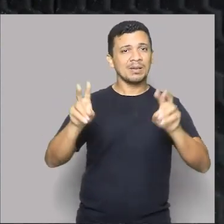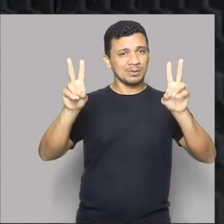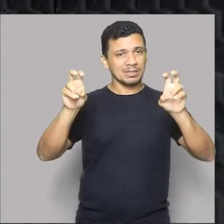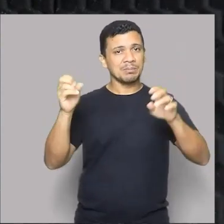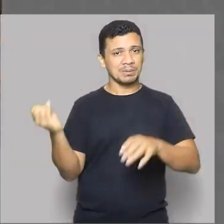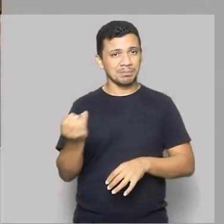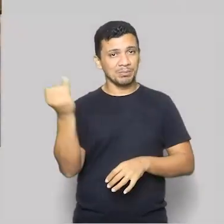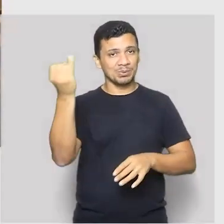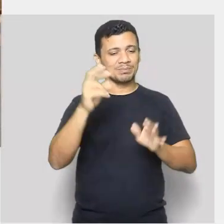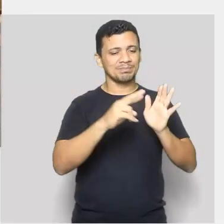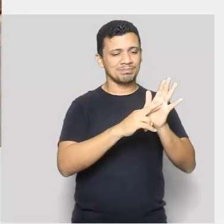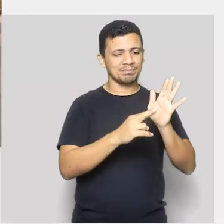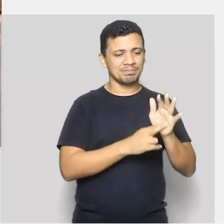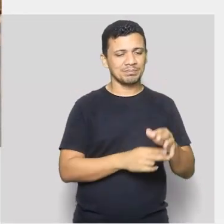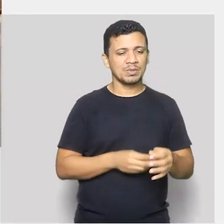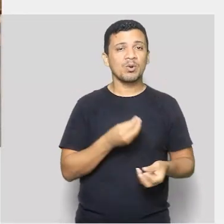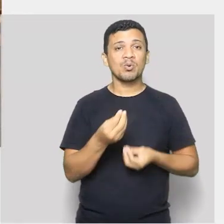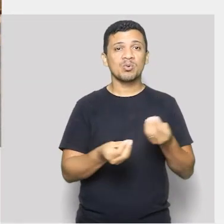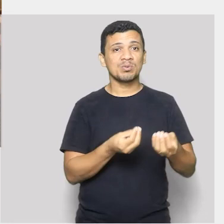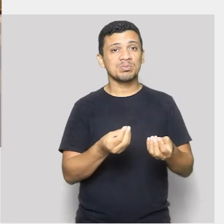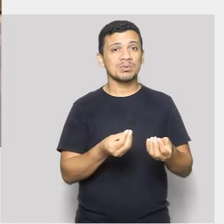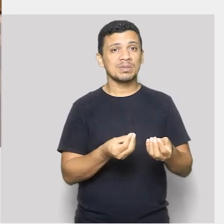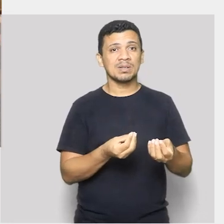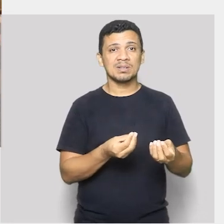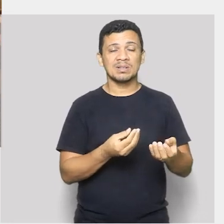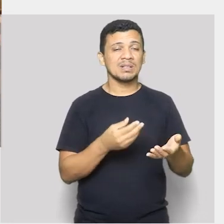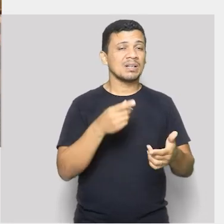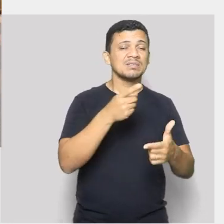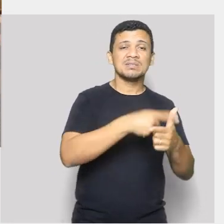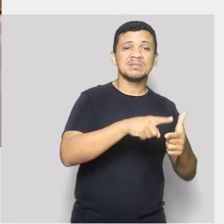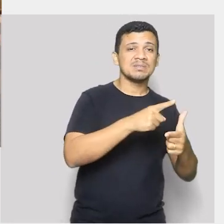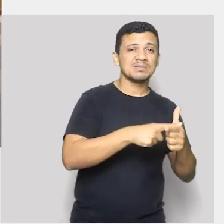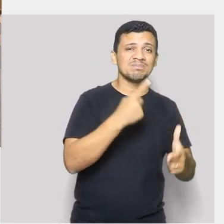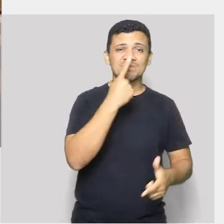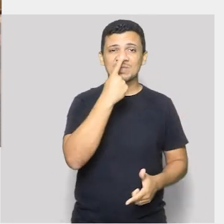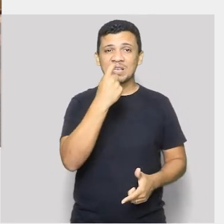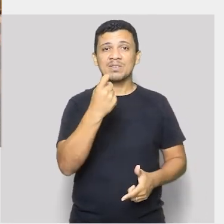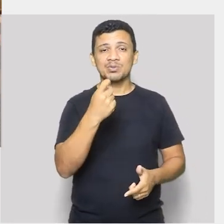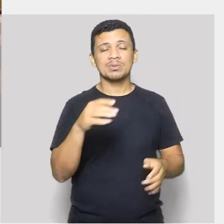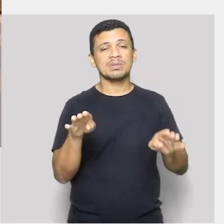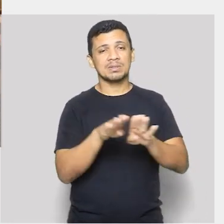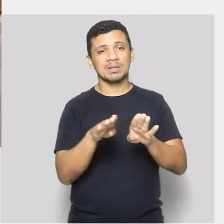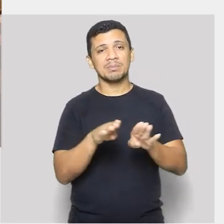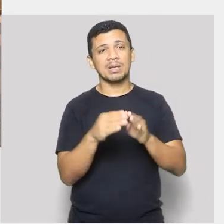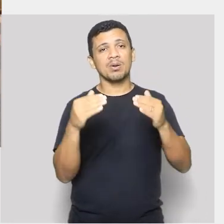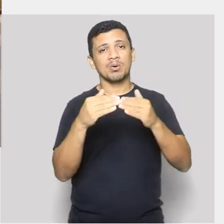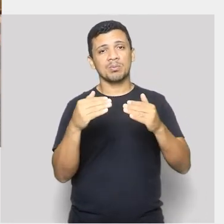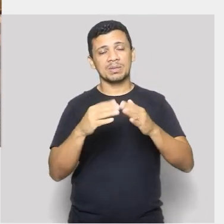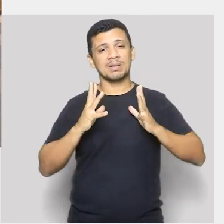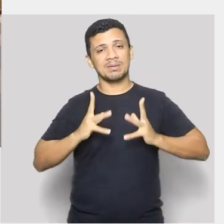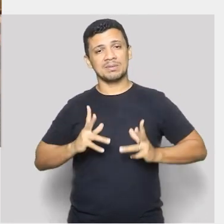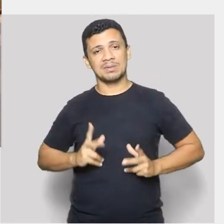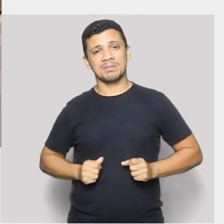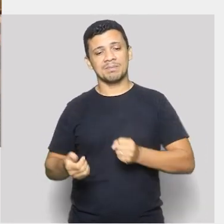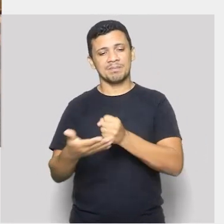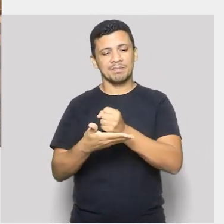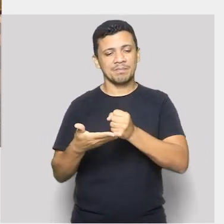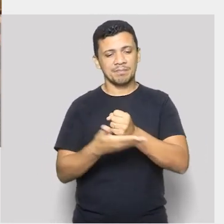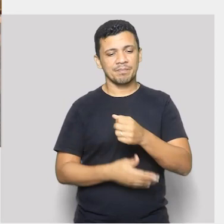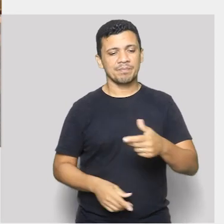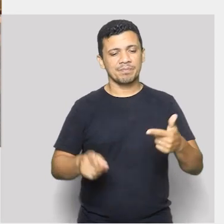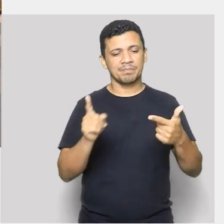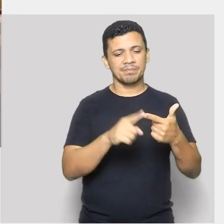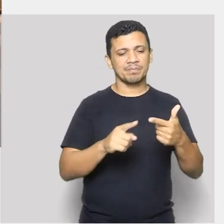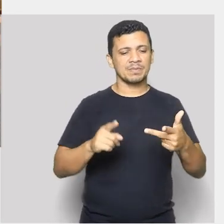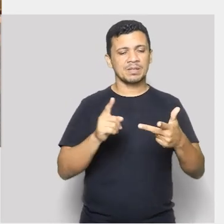redação. Então, quais são os impactos desse lixo? Lembrando que lixo faz parte do que a gente chama de saneamento básico, né? A questão da moradia e o